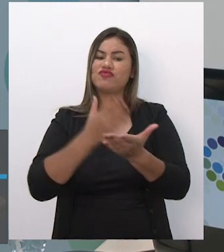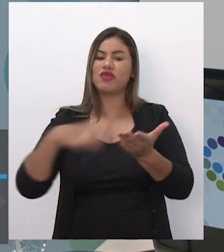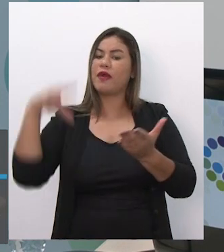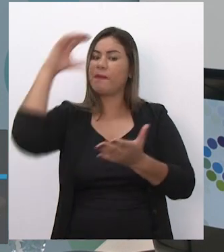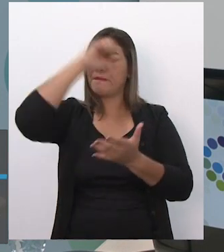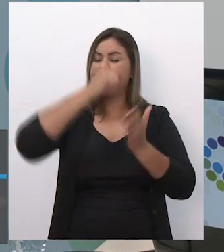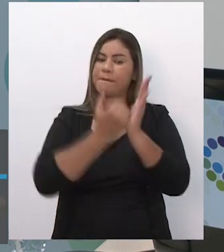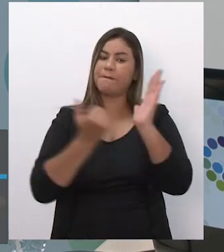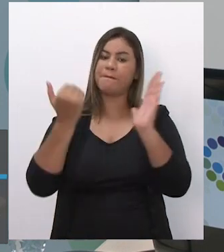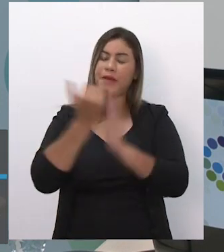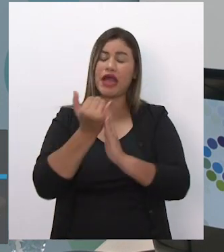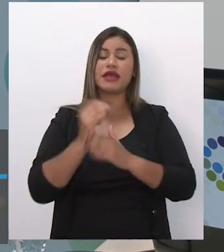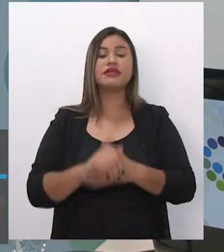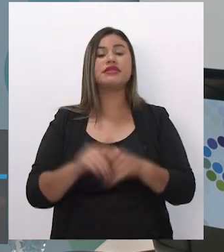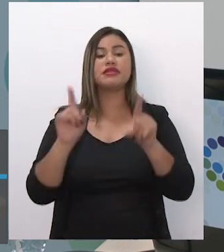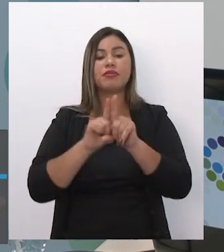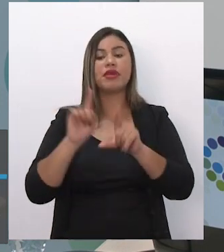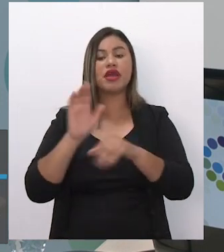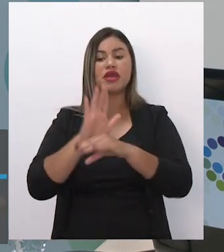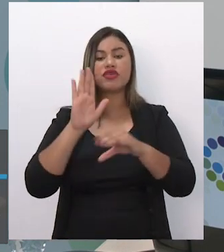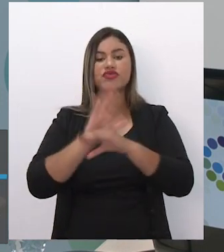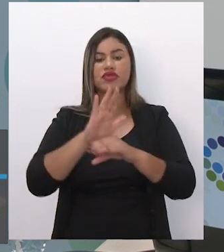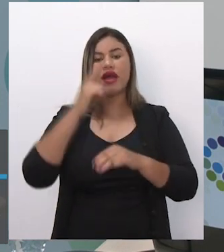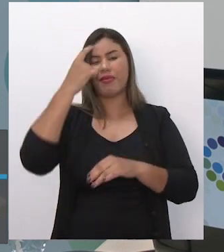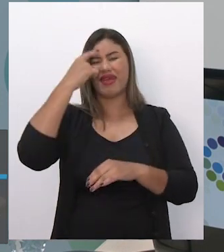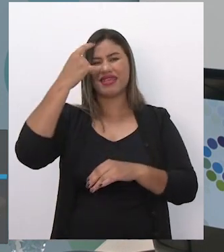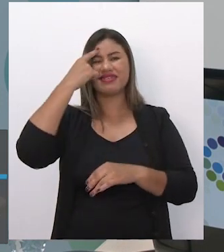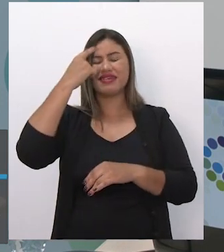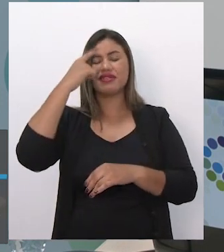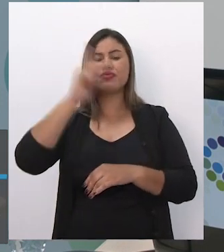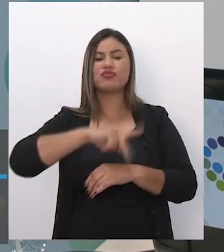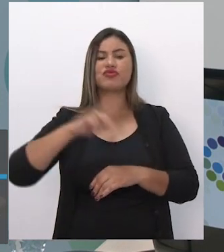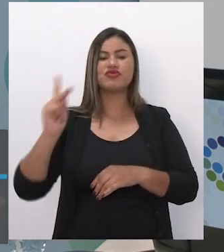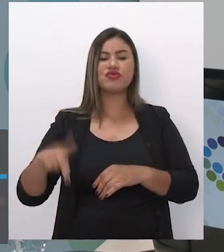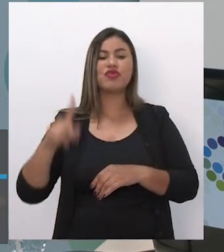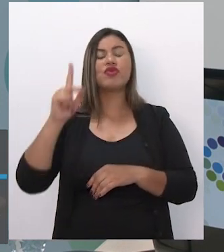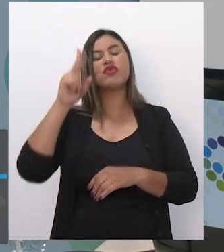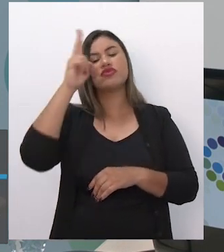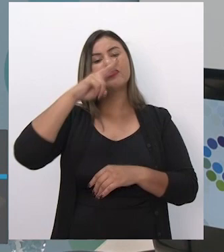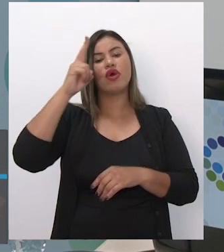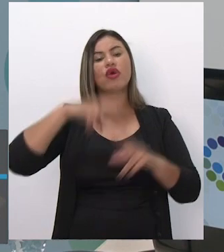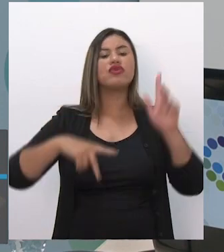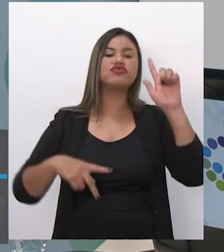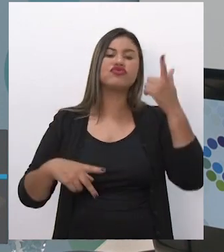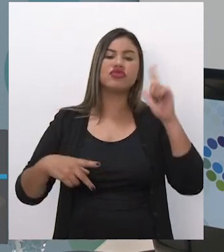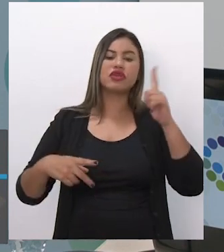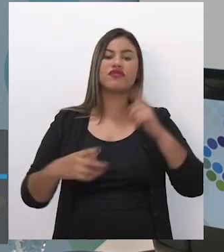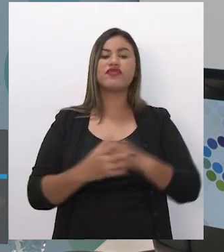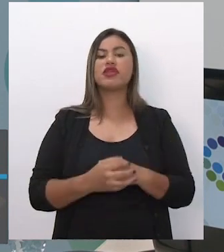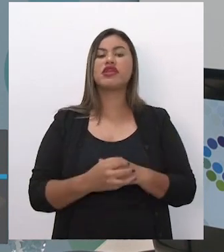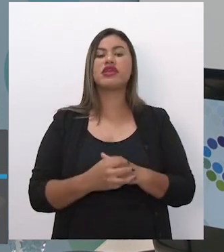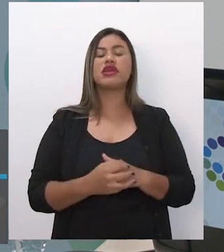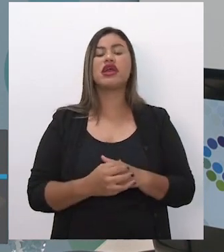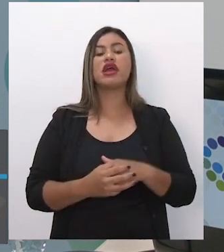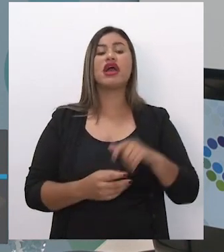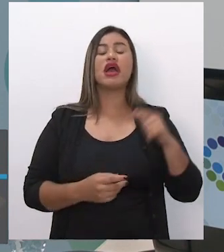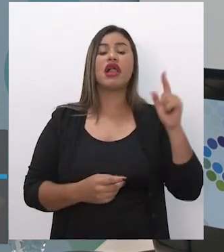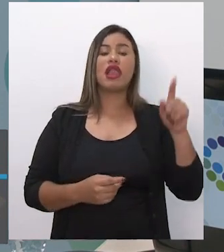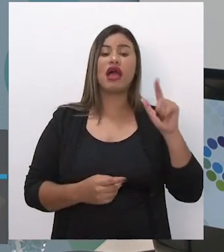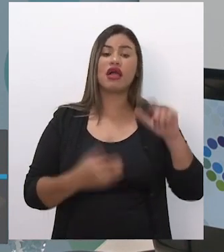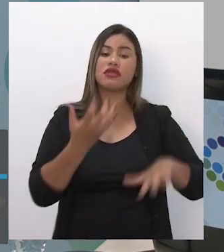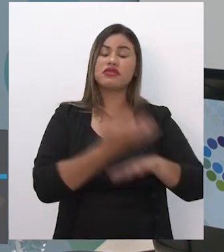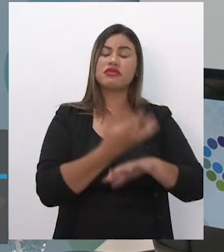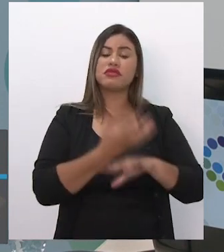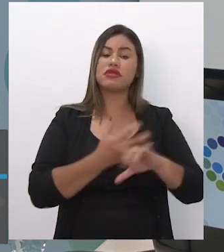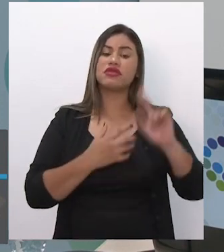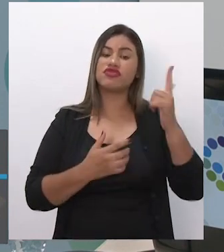E, né, para ajudar, pensando também nesse movimento do professor de História para a Geografia, O que é trabalhar de geografia precisa também